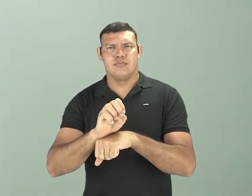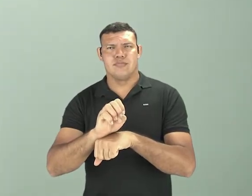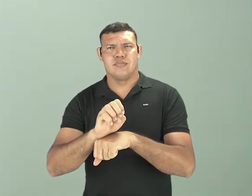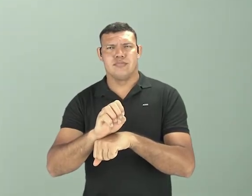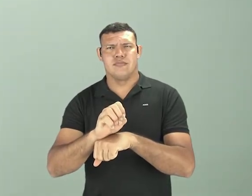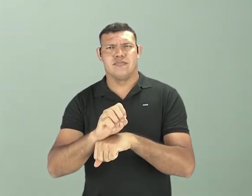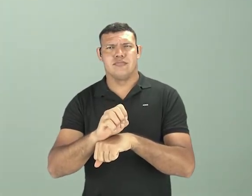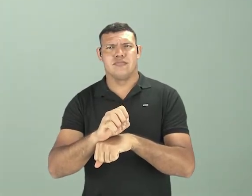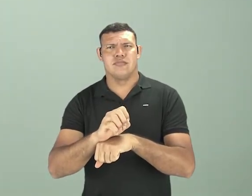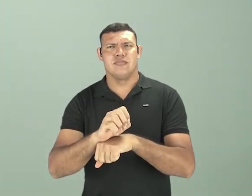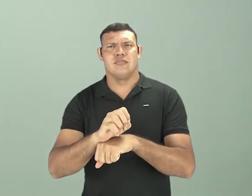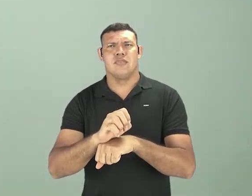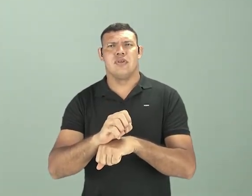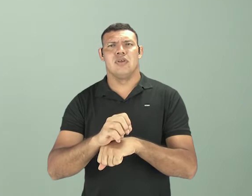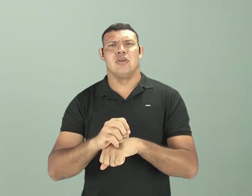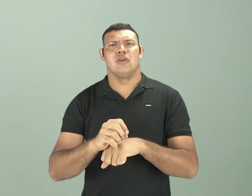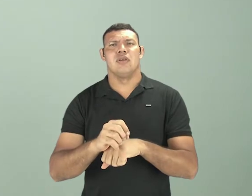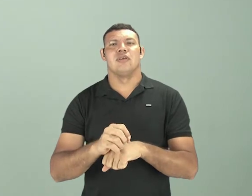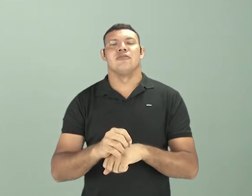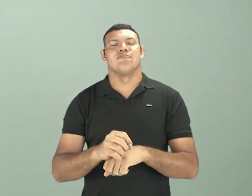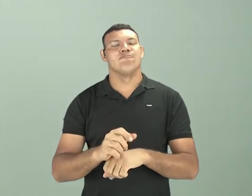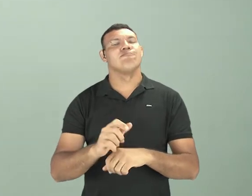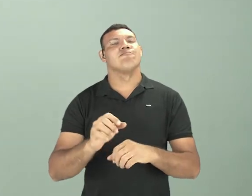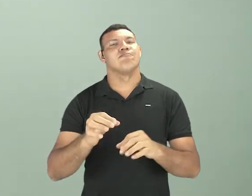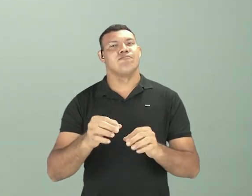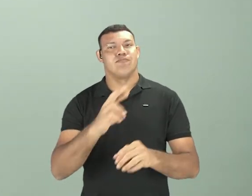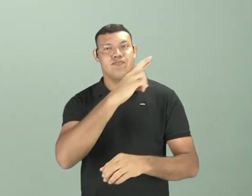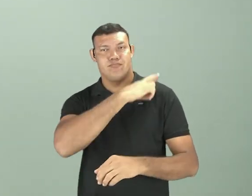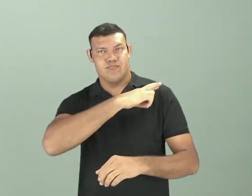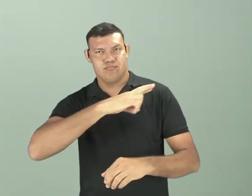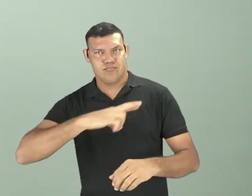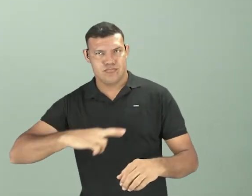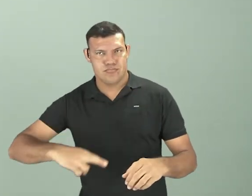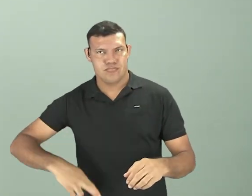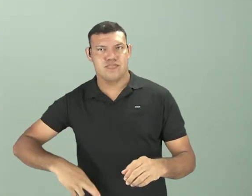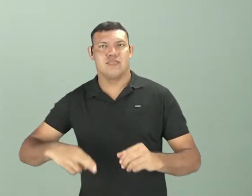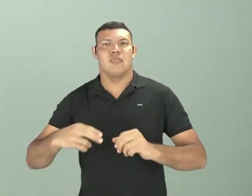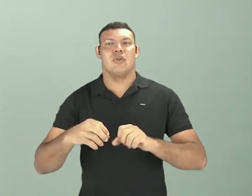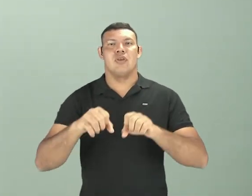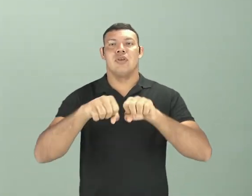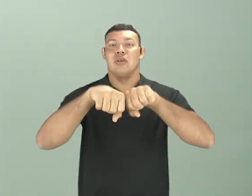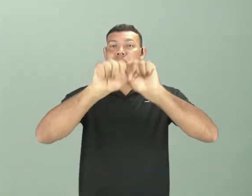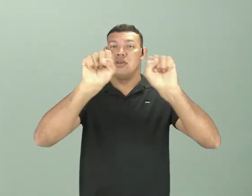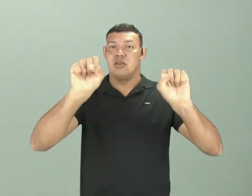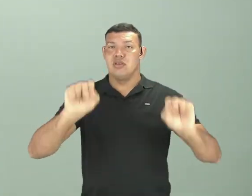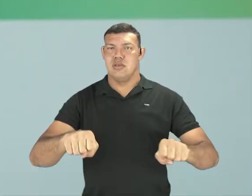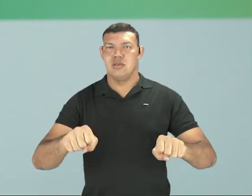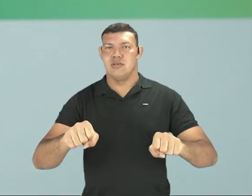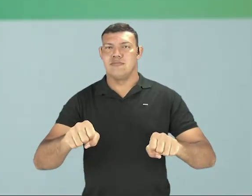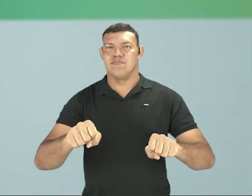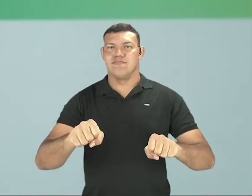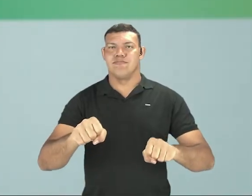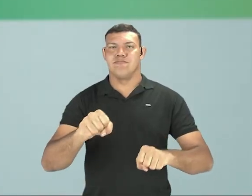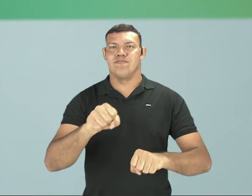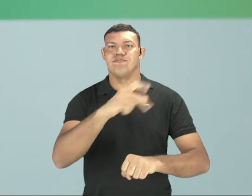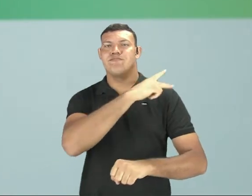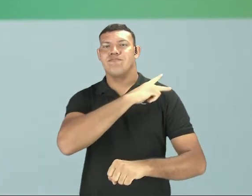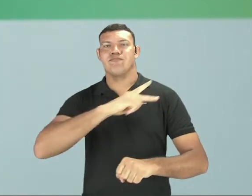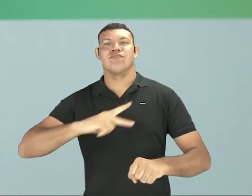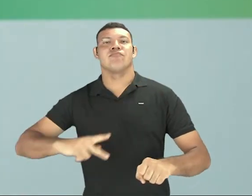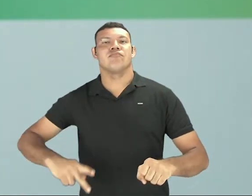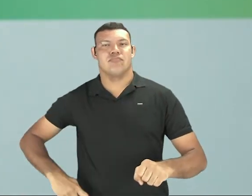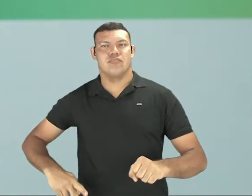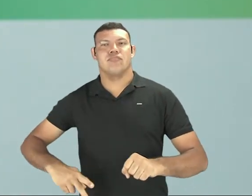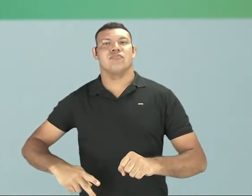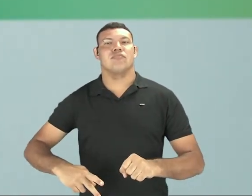ser exercido, né, por um governo republicano e um sistema presidencialista, né? Temos a